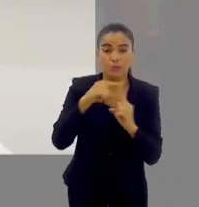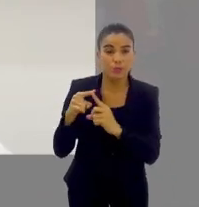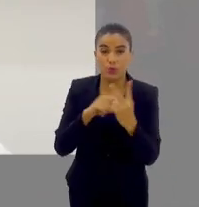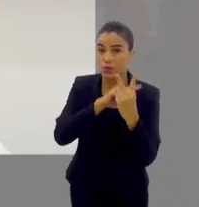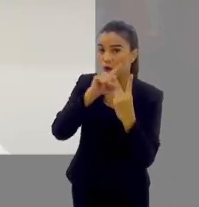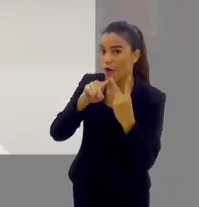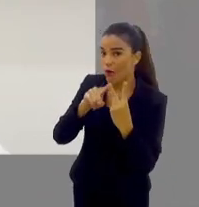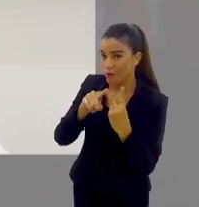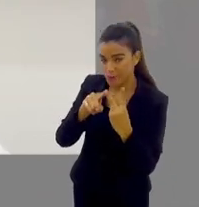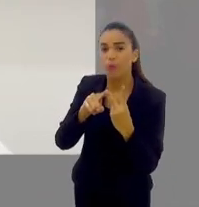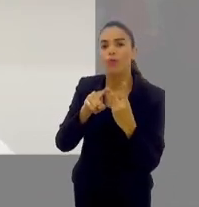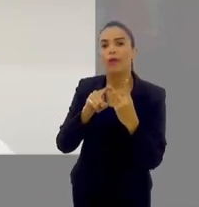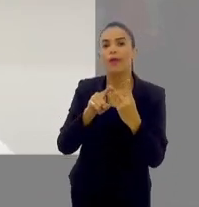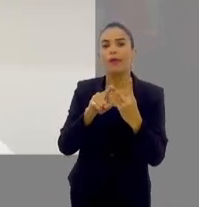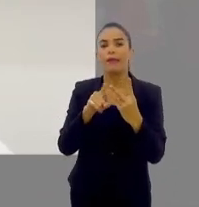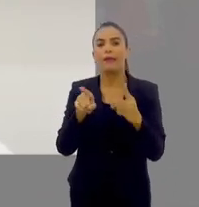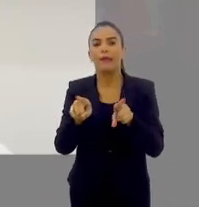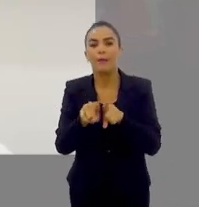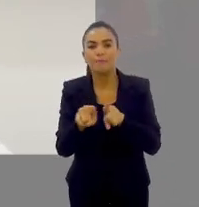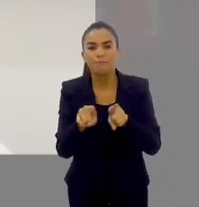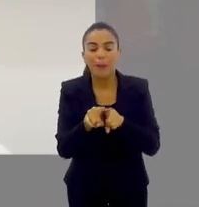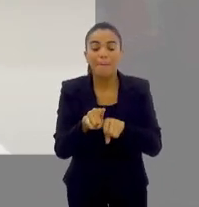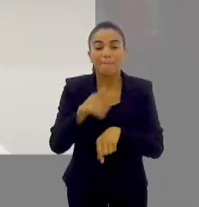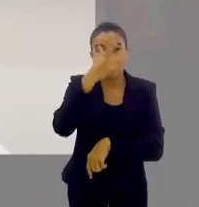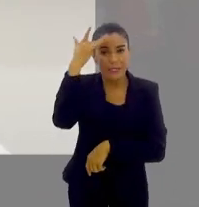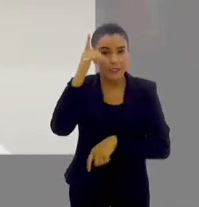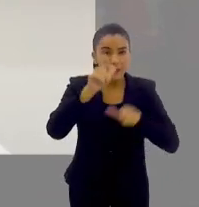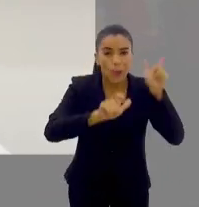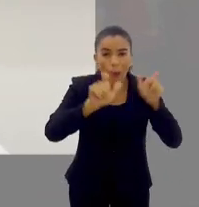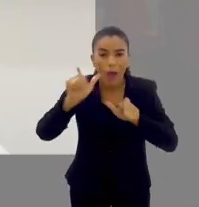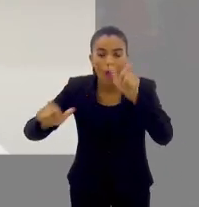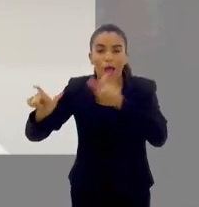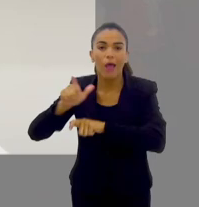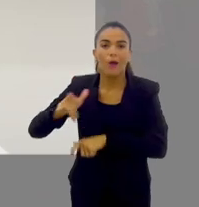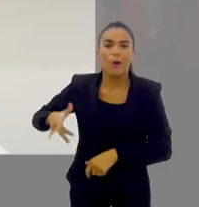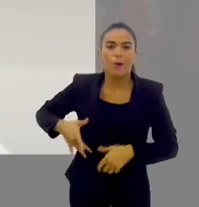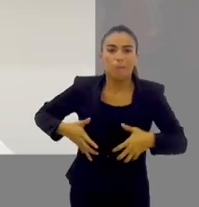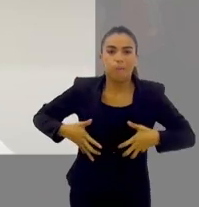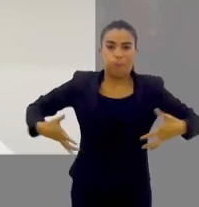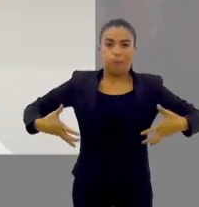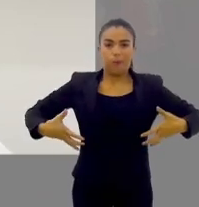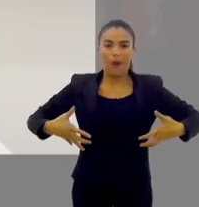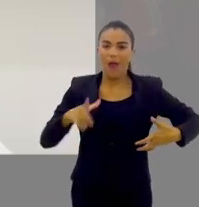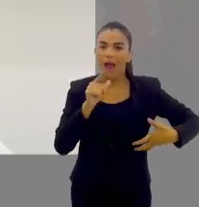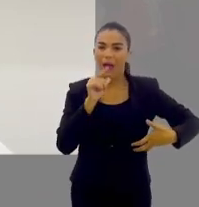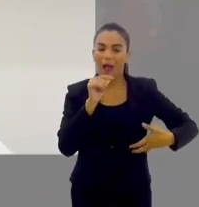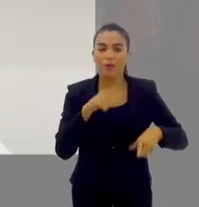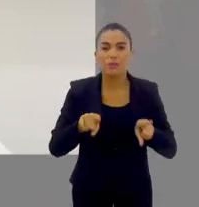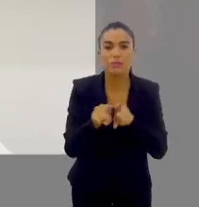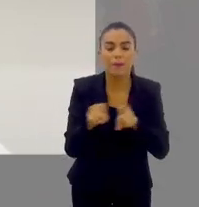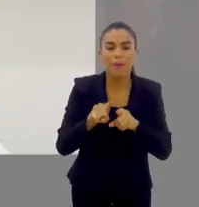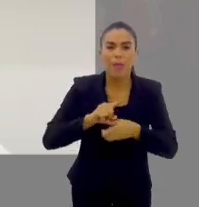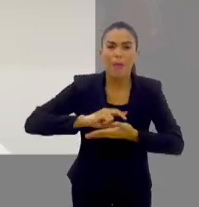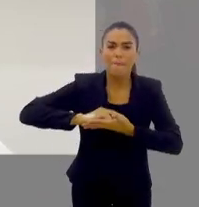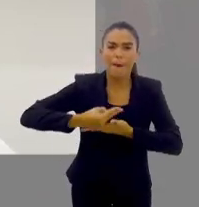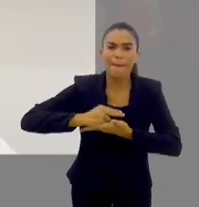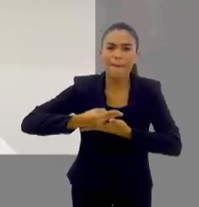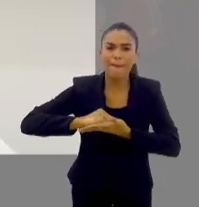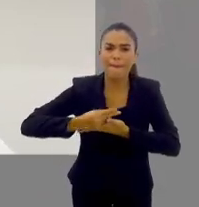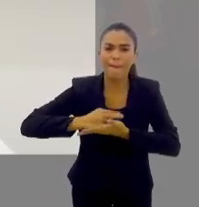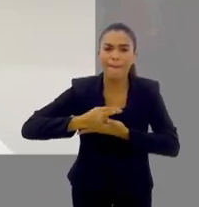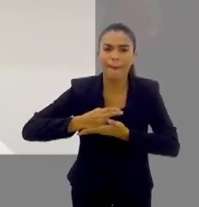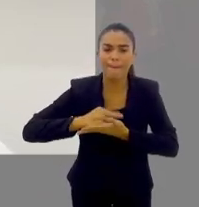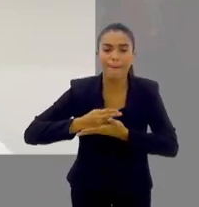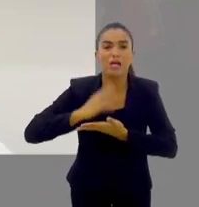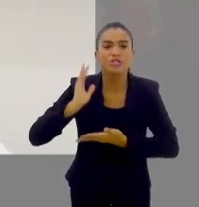aparecendo agora nesse ano, causa muitas serosites, pacientes com derrame pleural, pacientes que fazem quadro de choque, né,